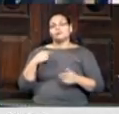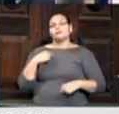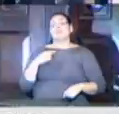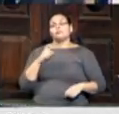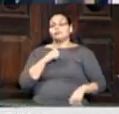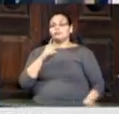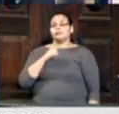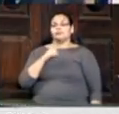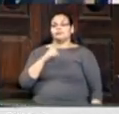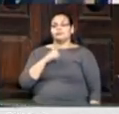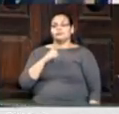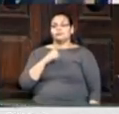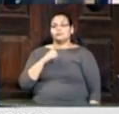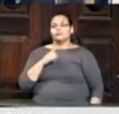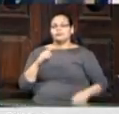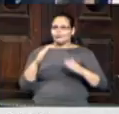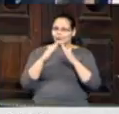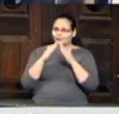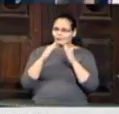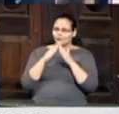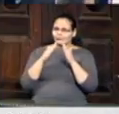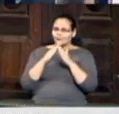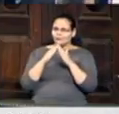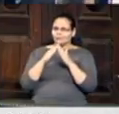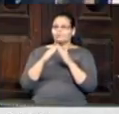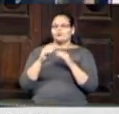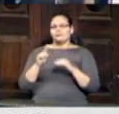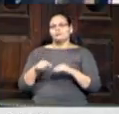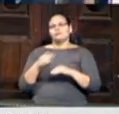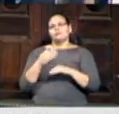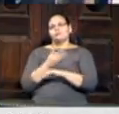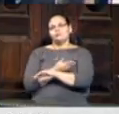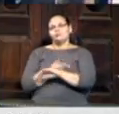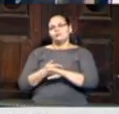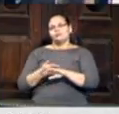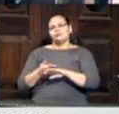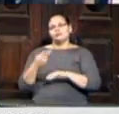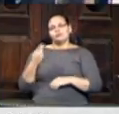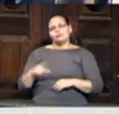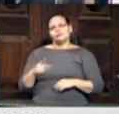vermos uma casa da tradição desta